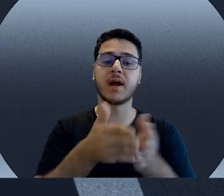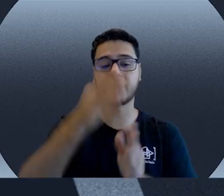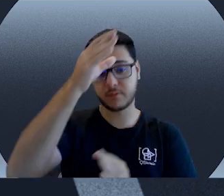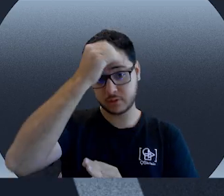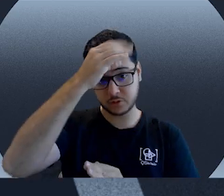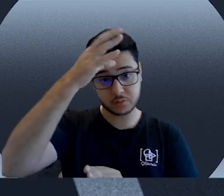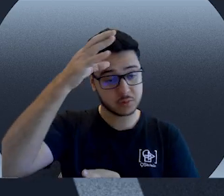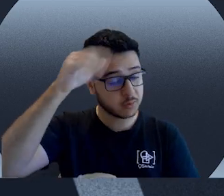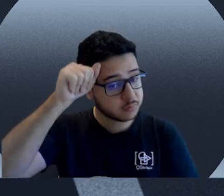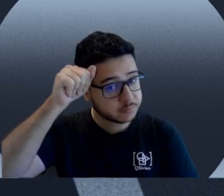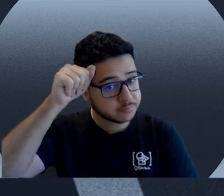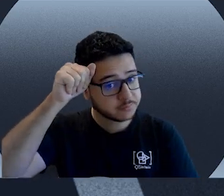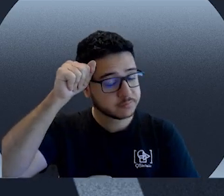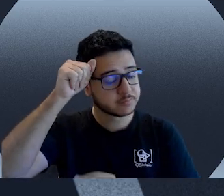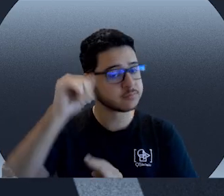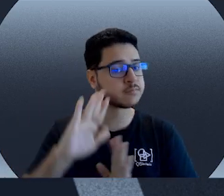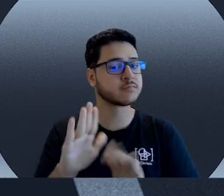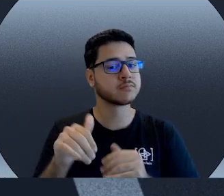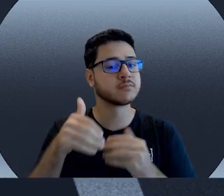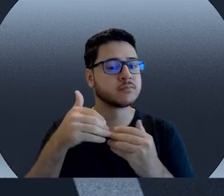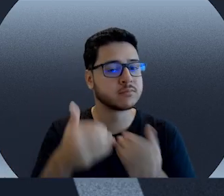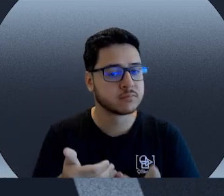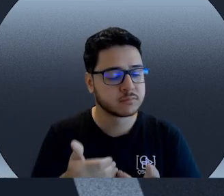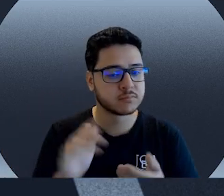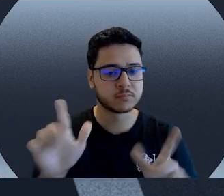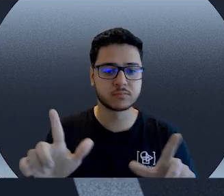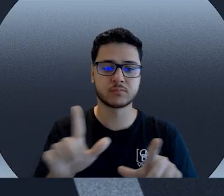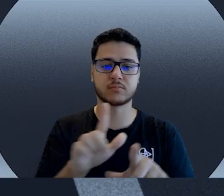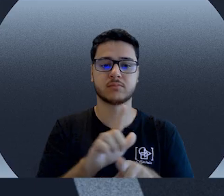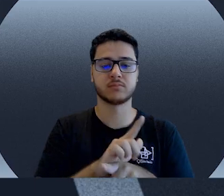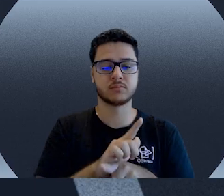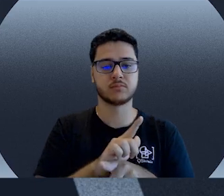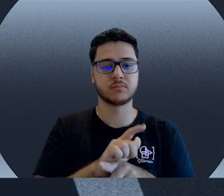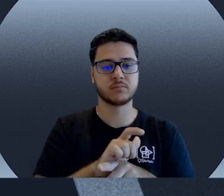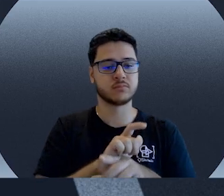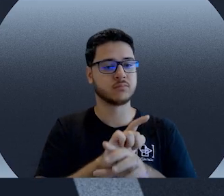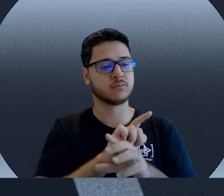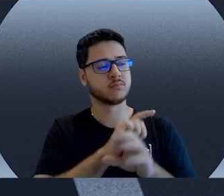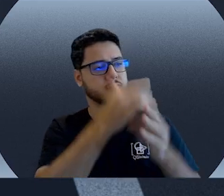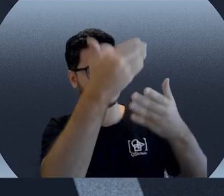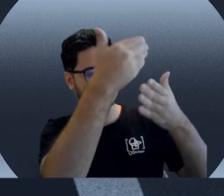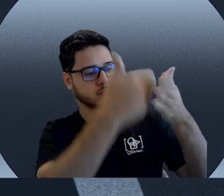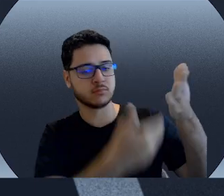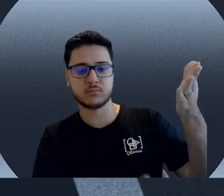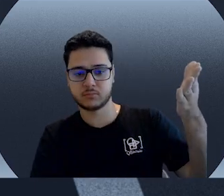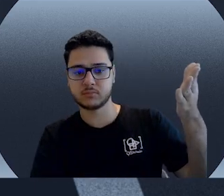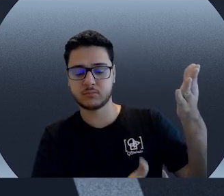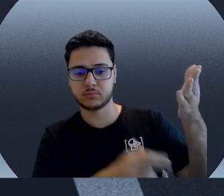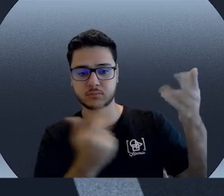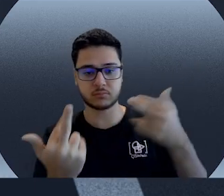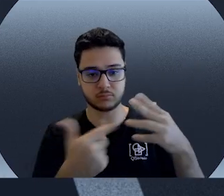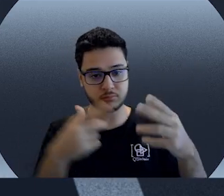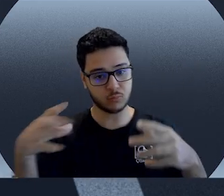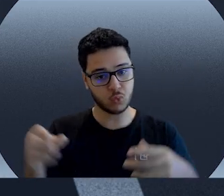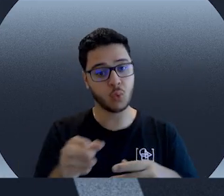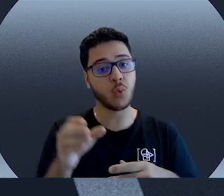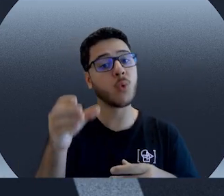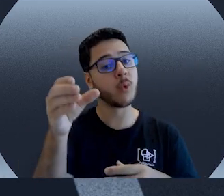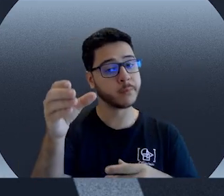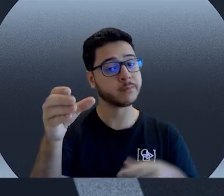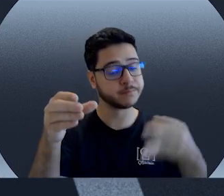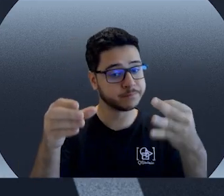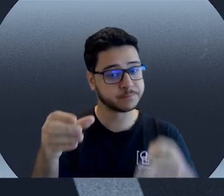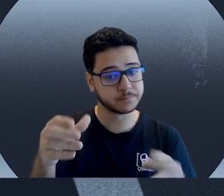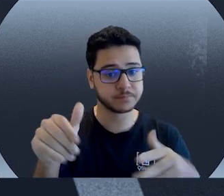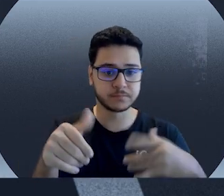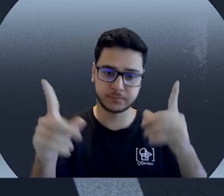retornáveis de Coca-Cola e, quando elas estavam vazias, elas são translúcidas, né? Como esse copo aqui, ó.